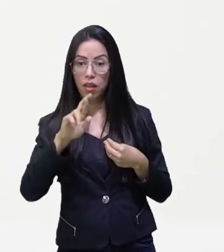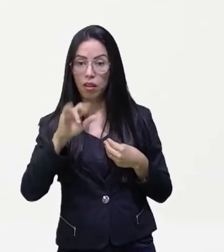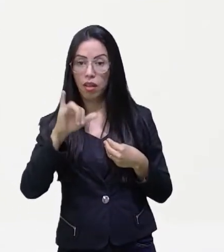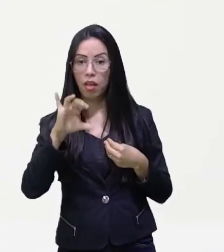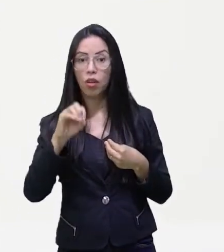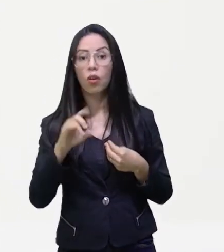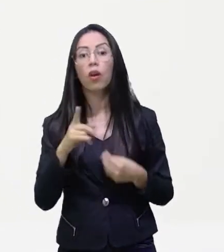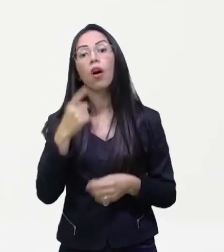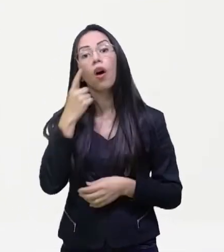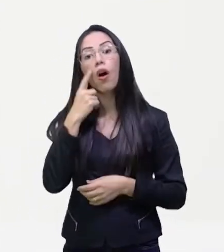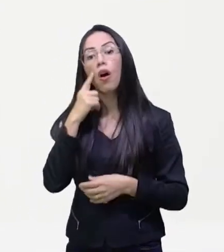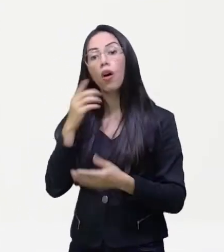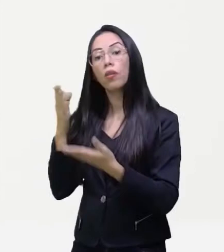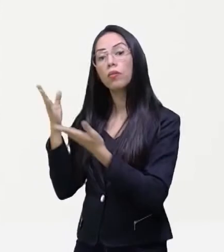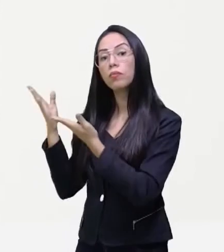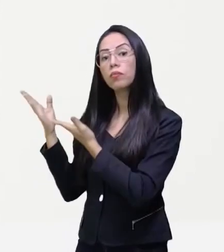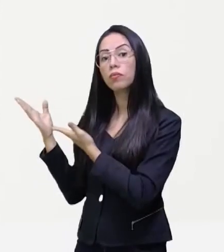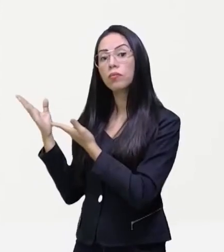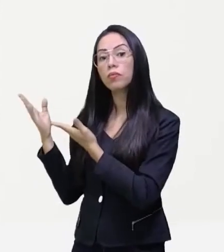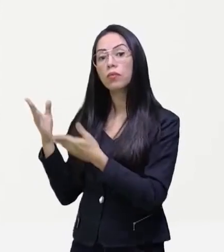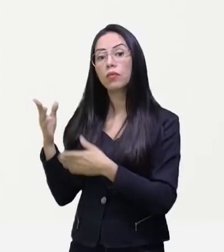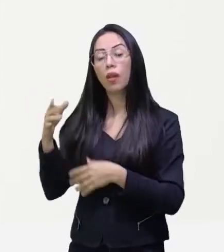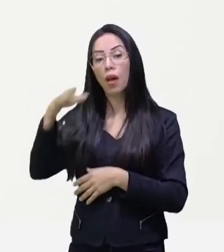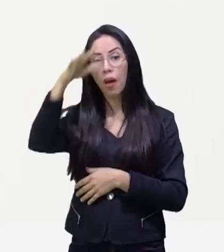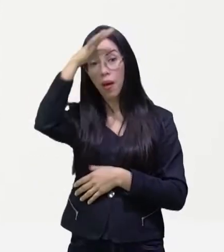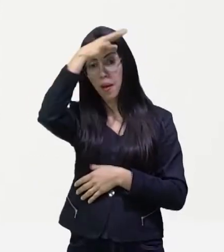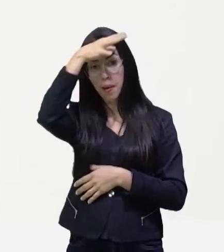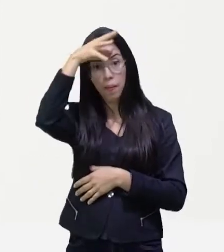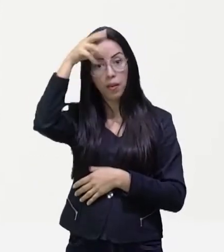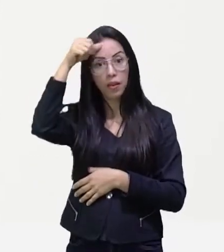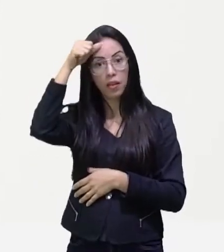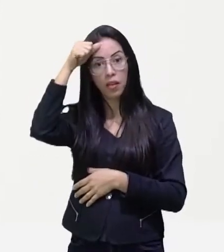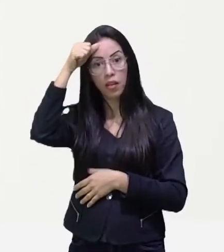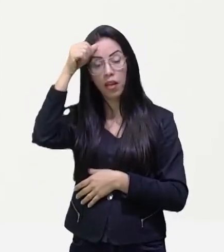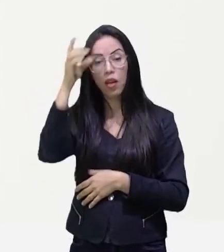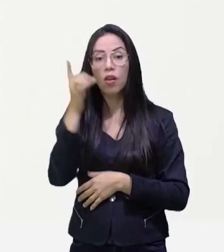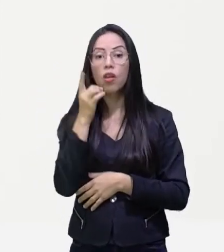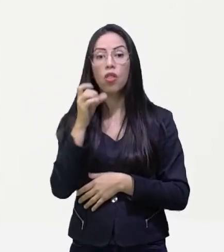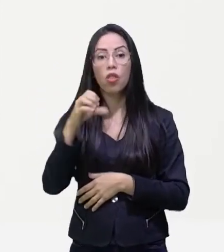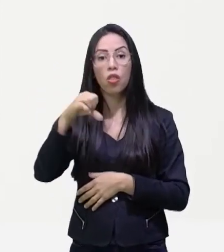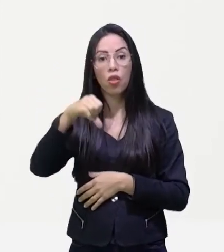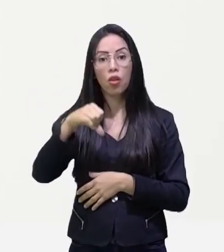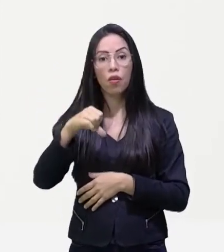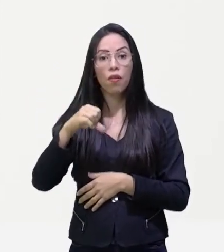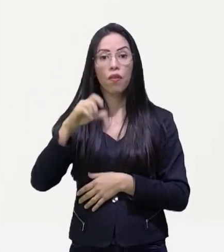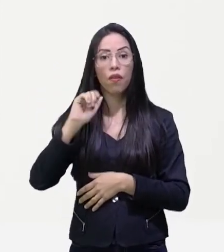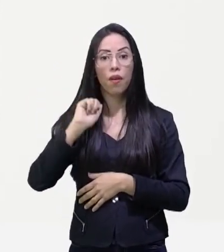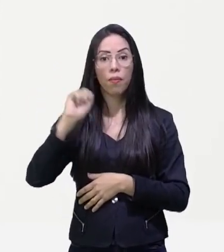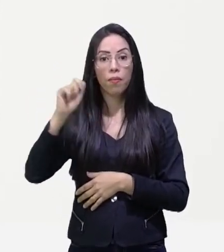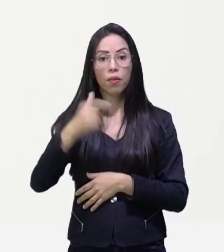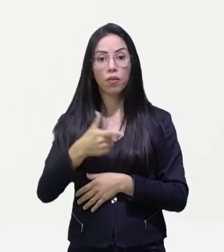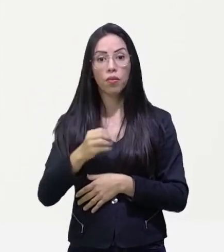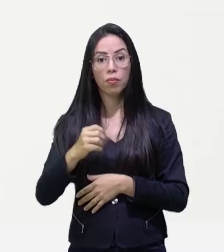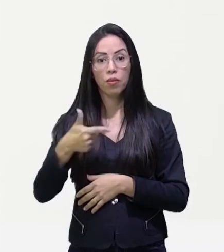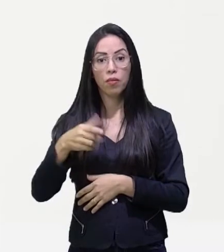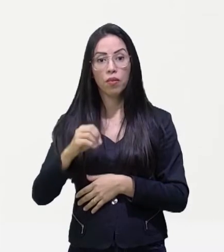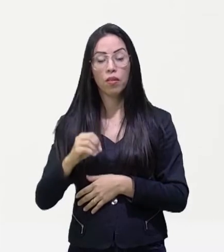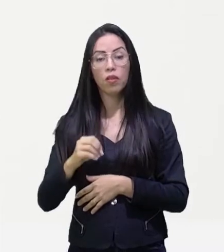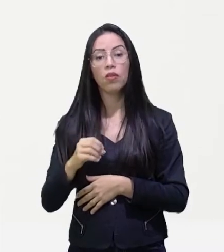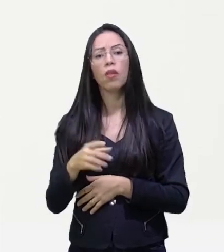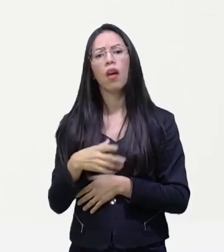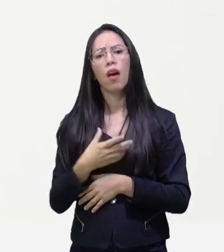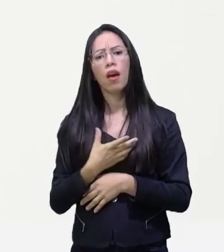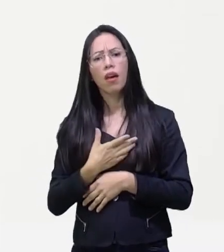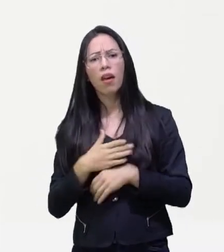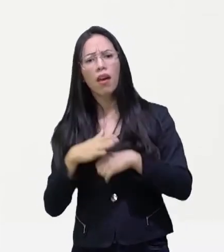abril de 2020. Querida amiga Caixinhos, como vai? Estou com saudades. Sei que não podemos